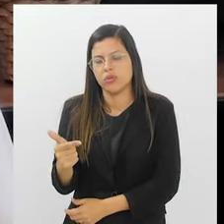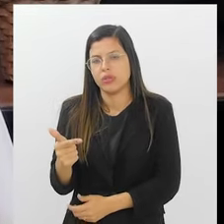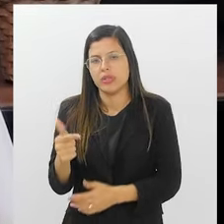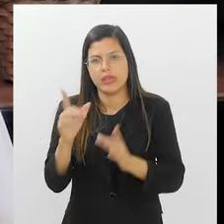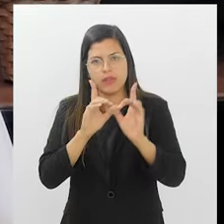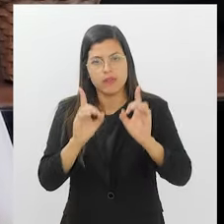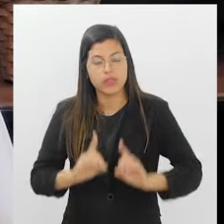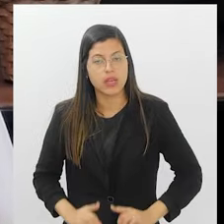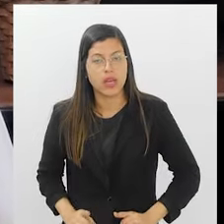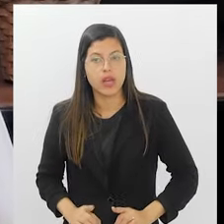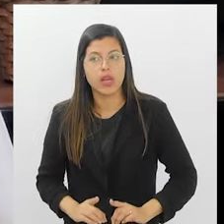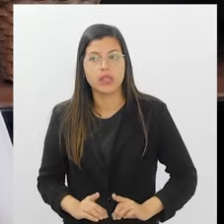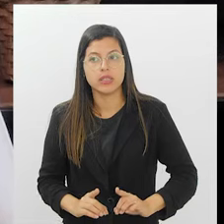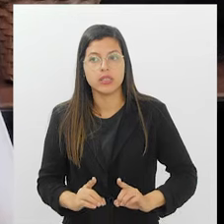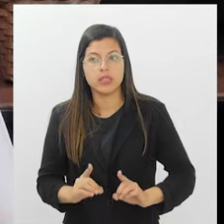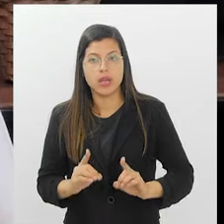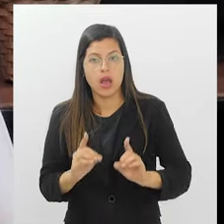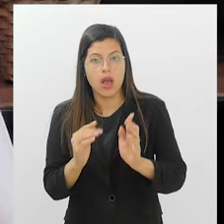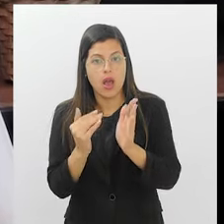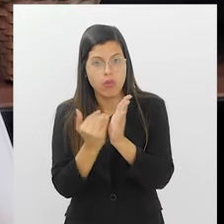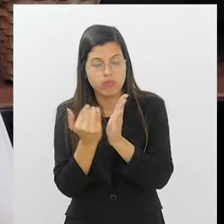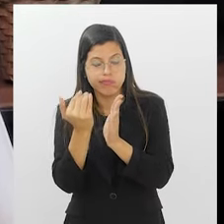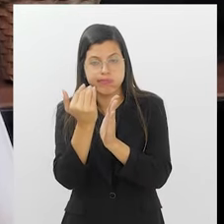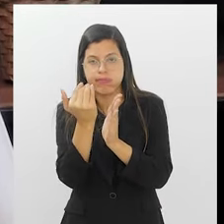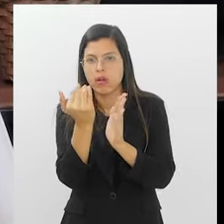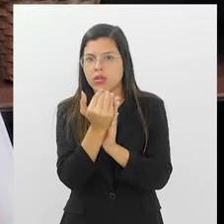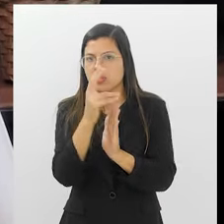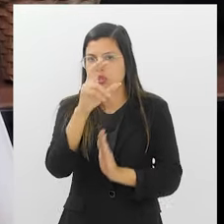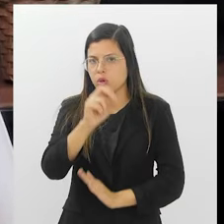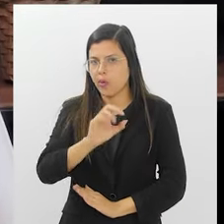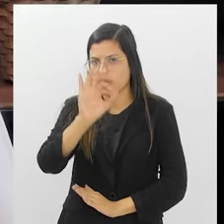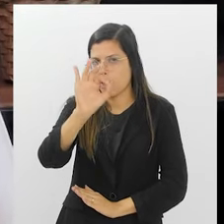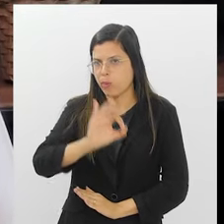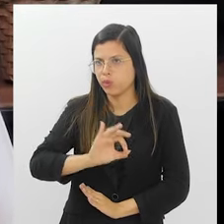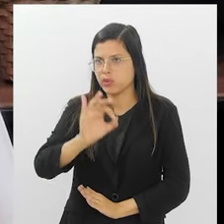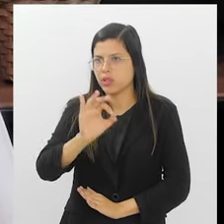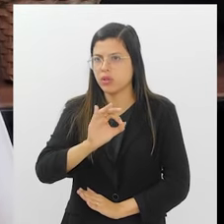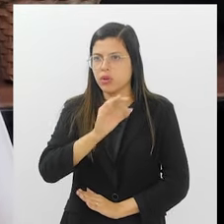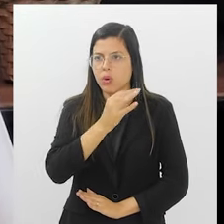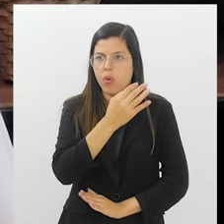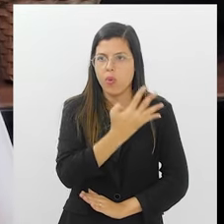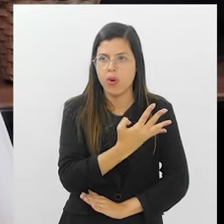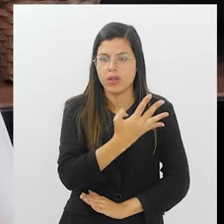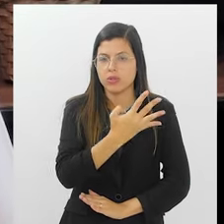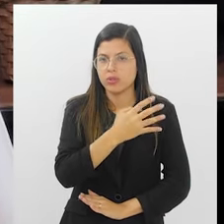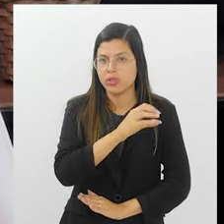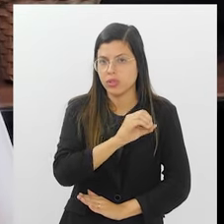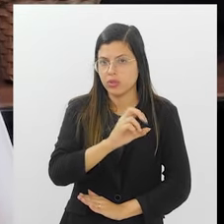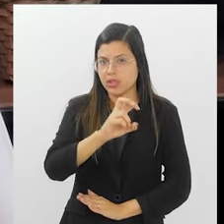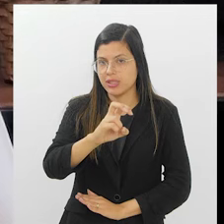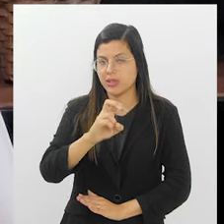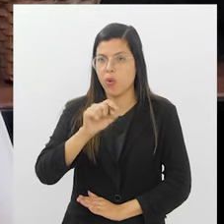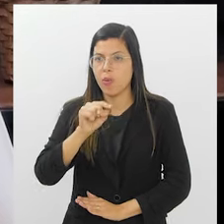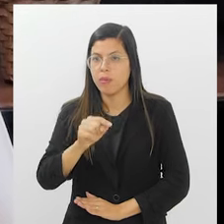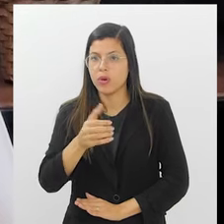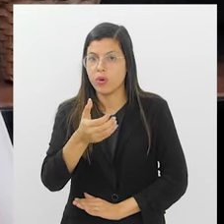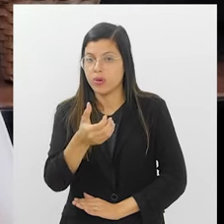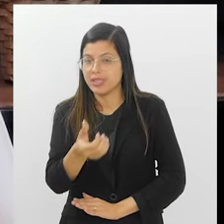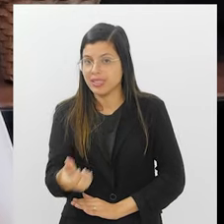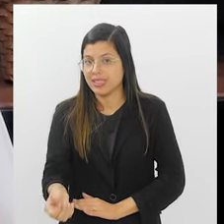tipo de deficiência, aumentou 50%, saltando de 405 mil